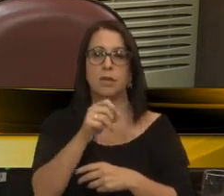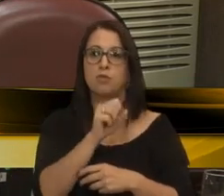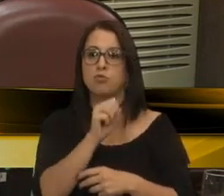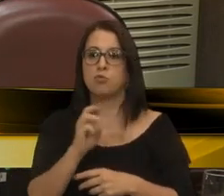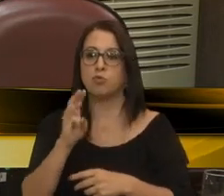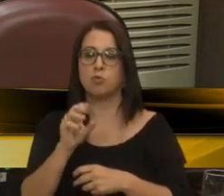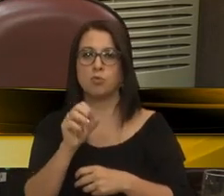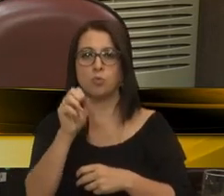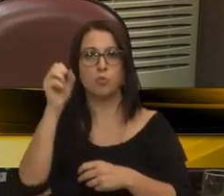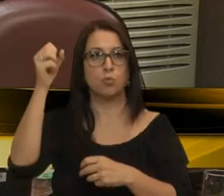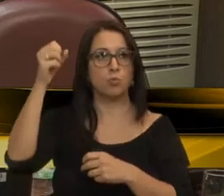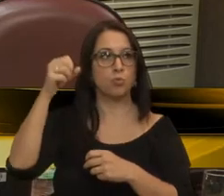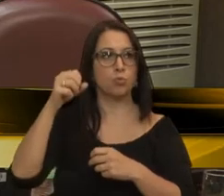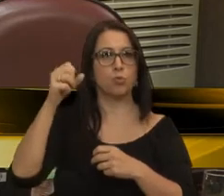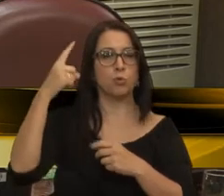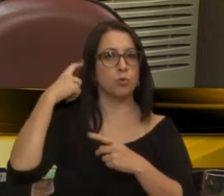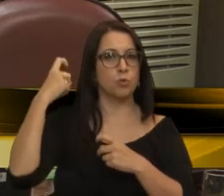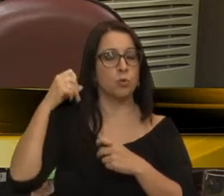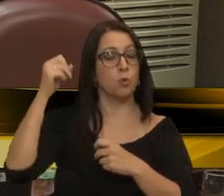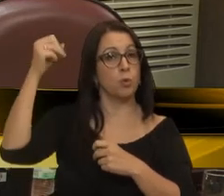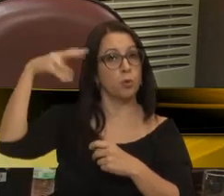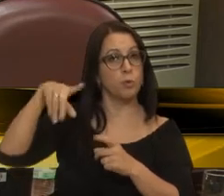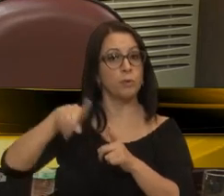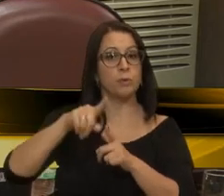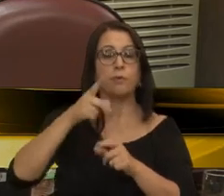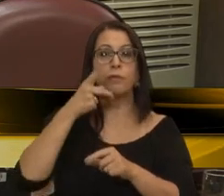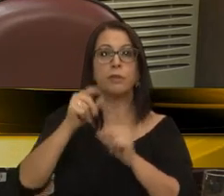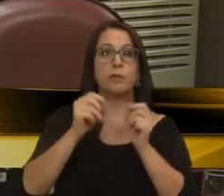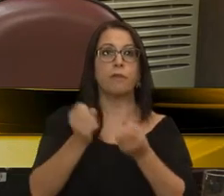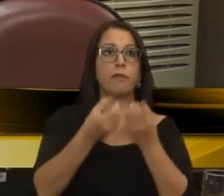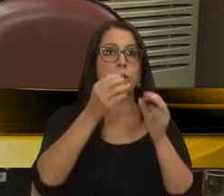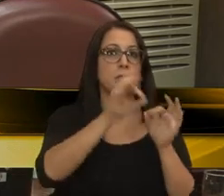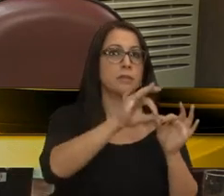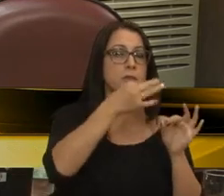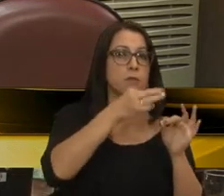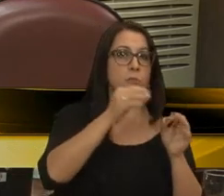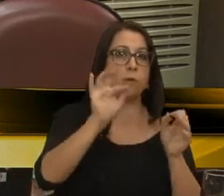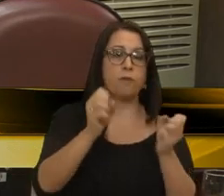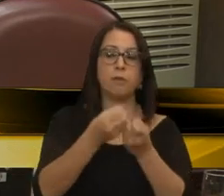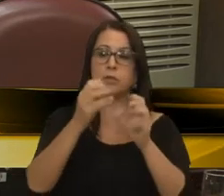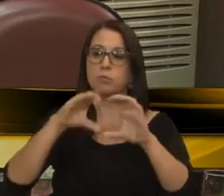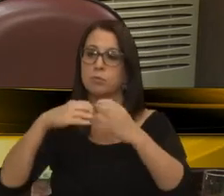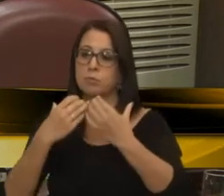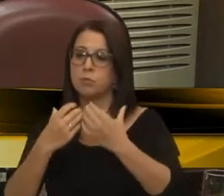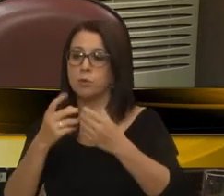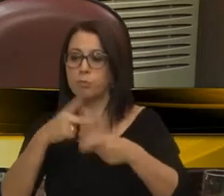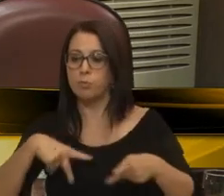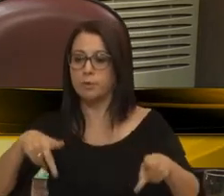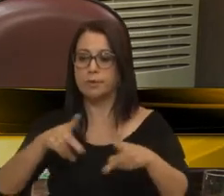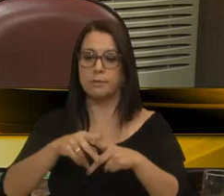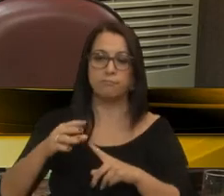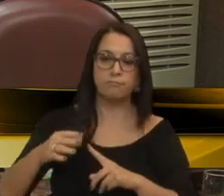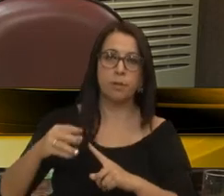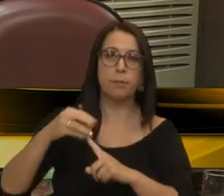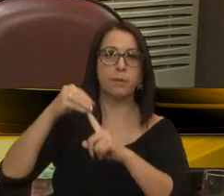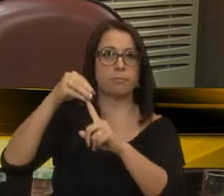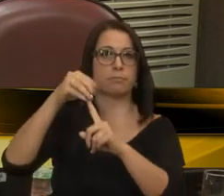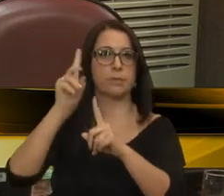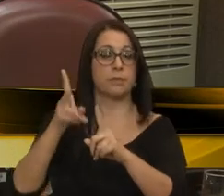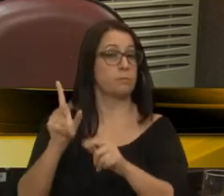luz. Então, tratando a nossa festa da uva, a festa comunitária, onde a população é a protagonista e sempre